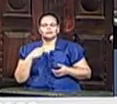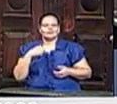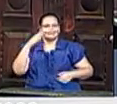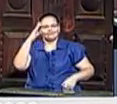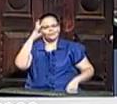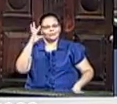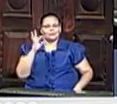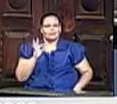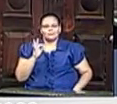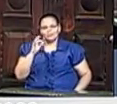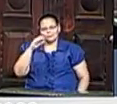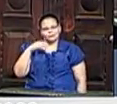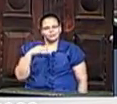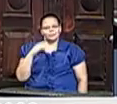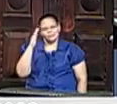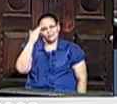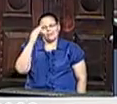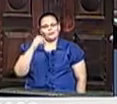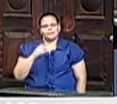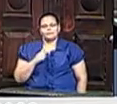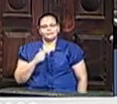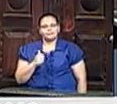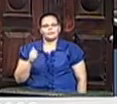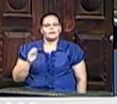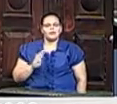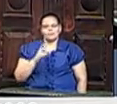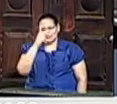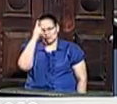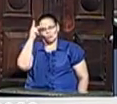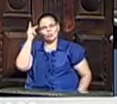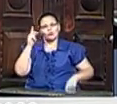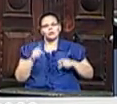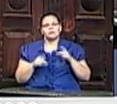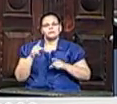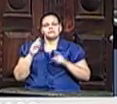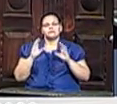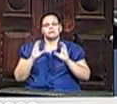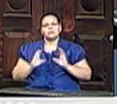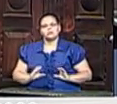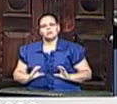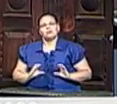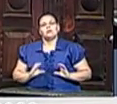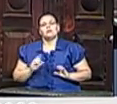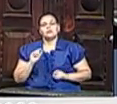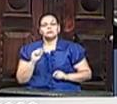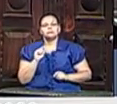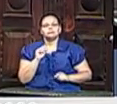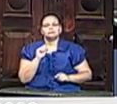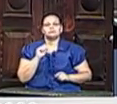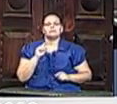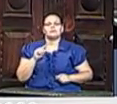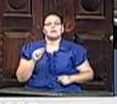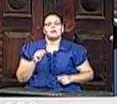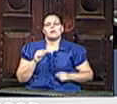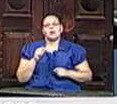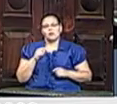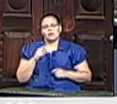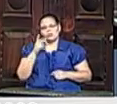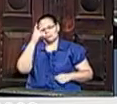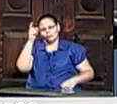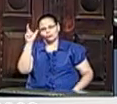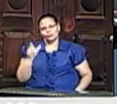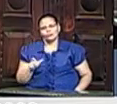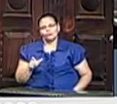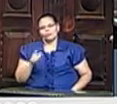incompreensível aos olhos do cidadão, da cidadã, que cada vez mais passam a ter referência em figuras individuais,